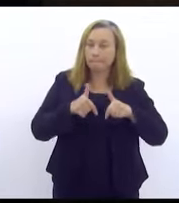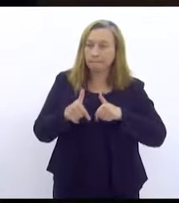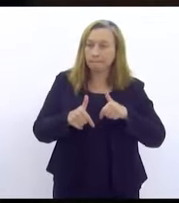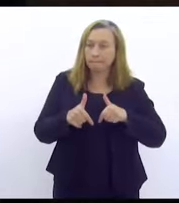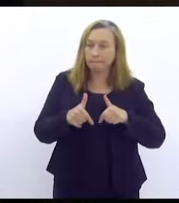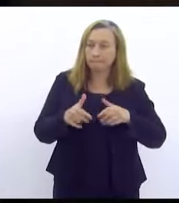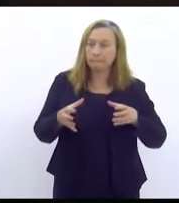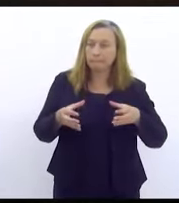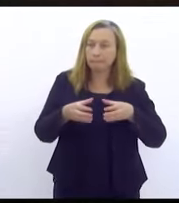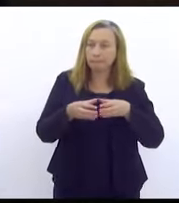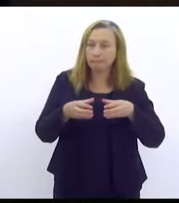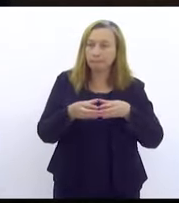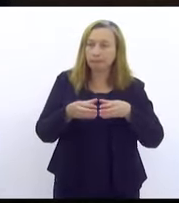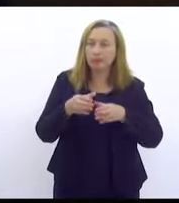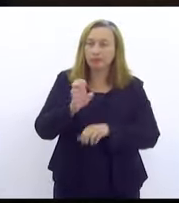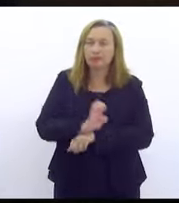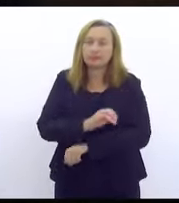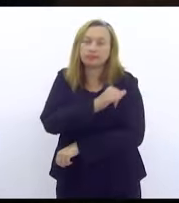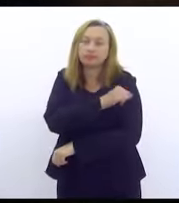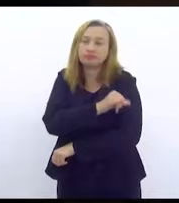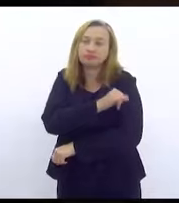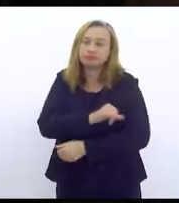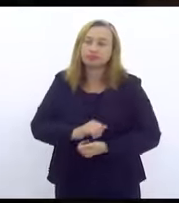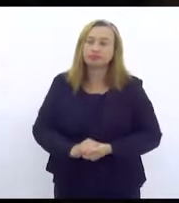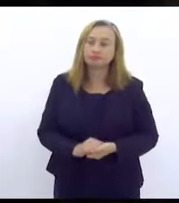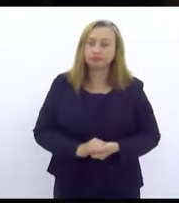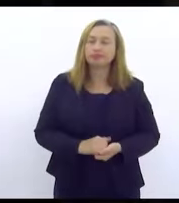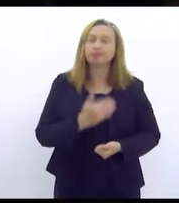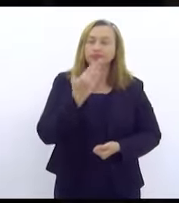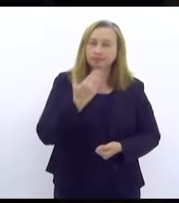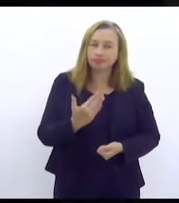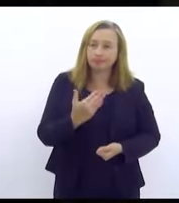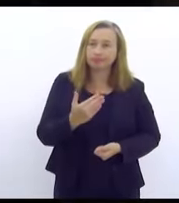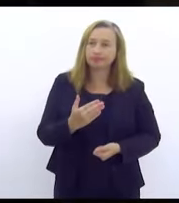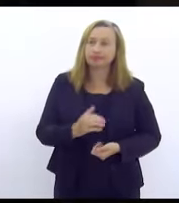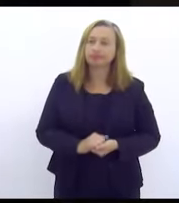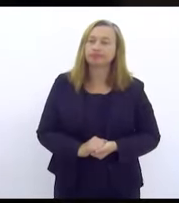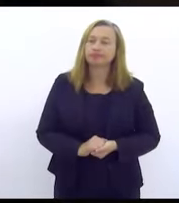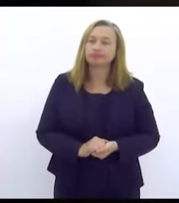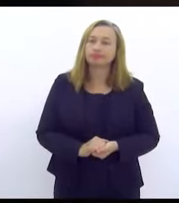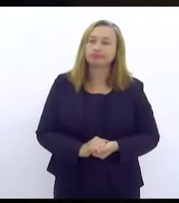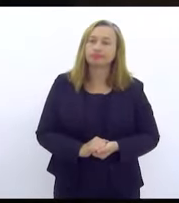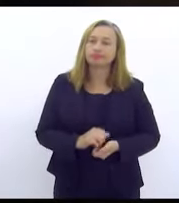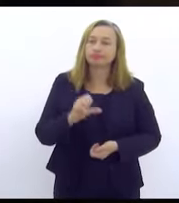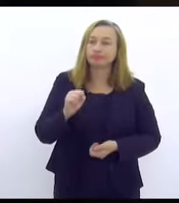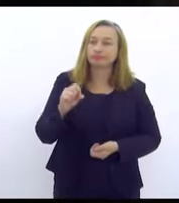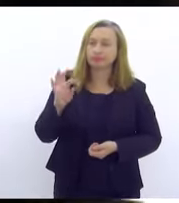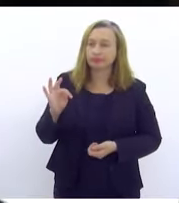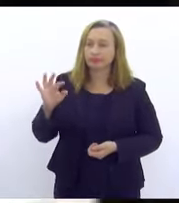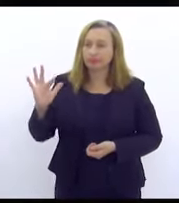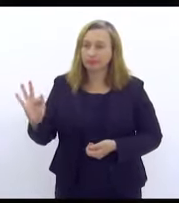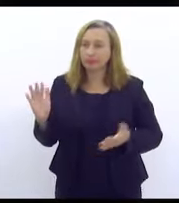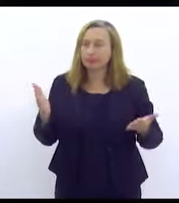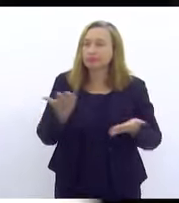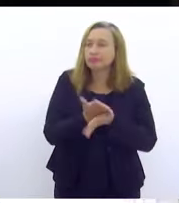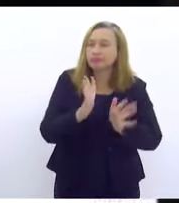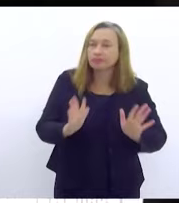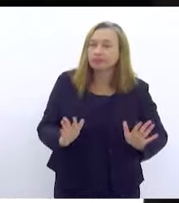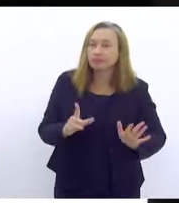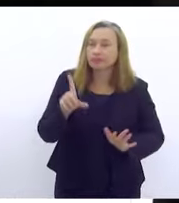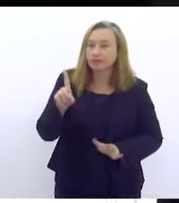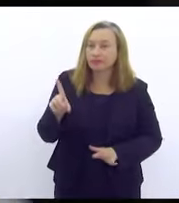em conjunto com o Estado do Rio de Janeiro para pedir a intervenção, inclusive no STF, para acabar essa